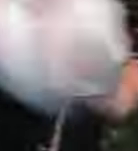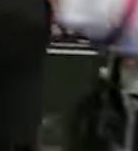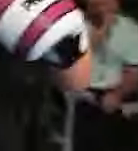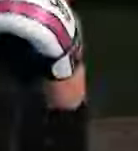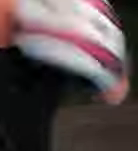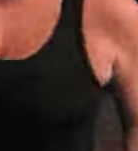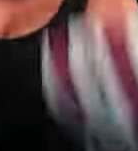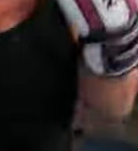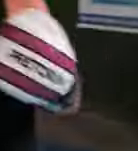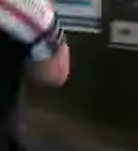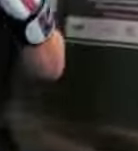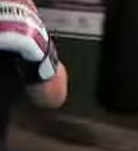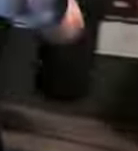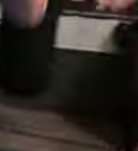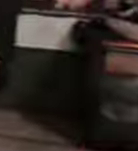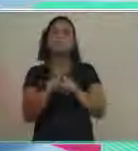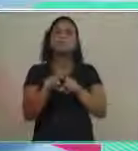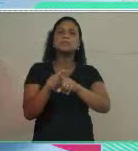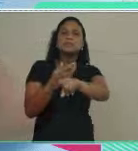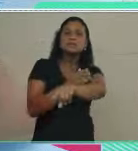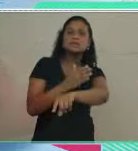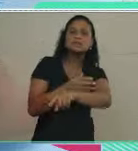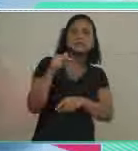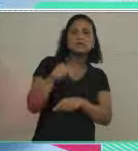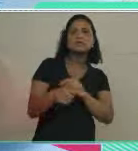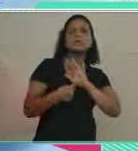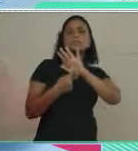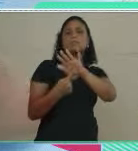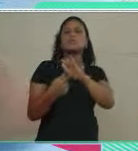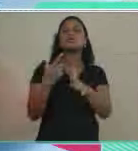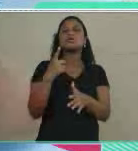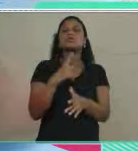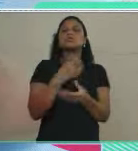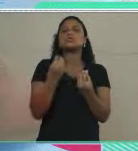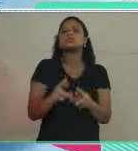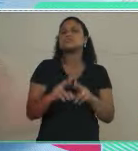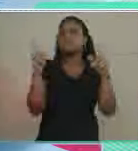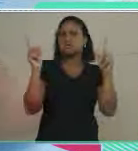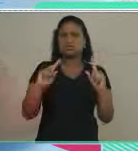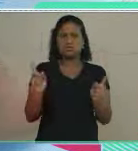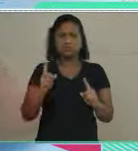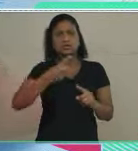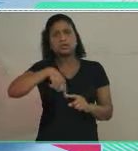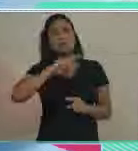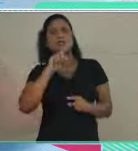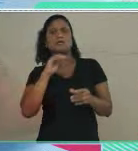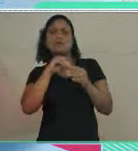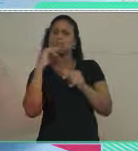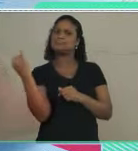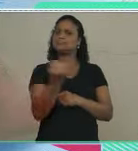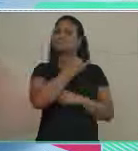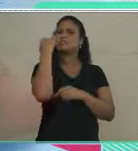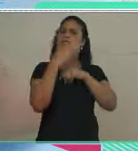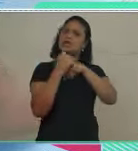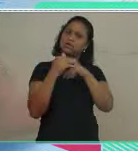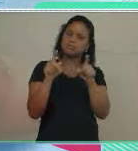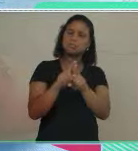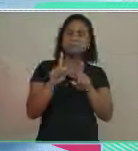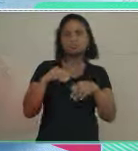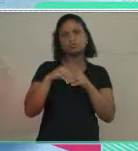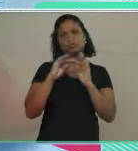círculo dando socos no ar conviver com ele assim treinar aqui para mim me mostra que não existe